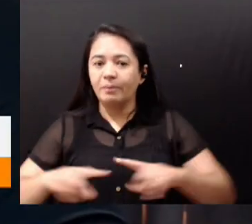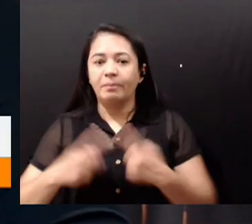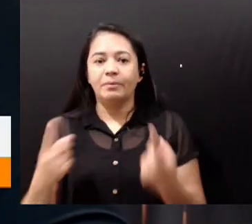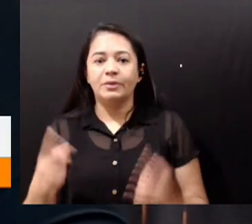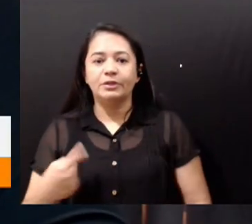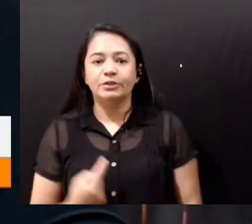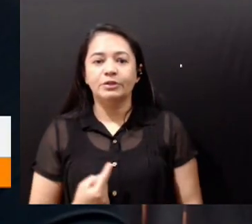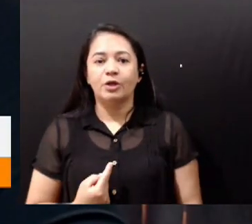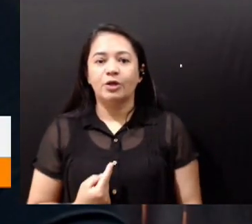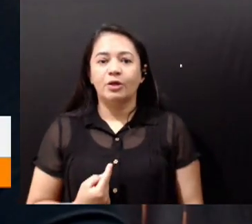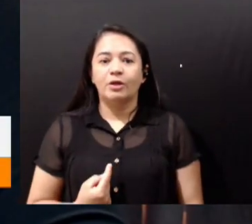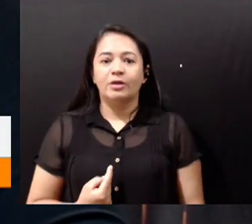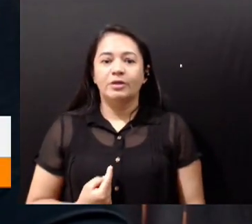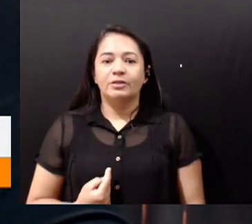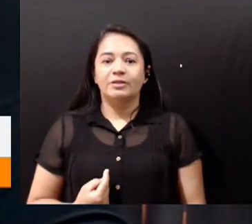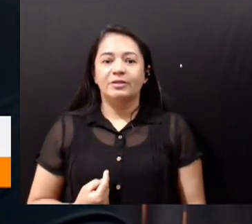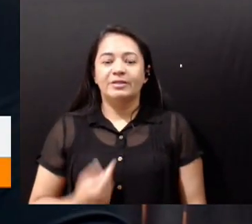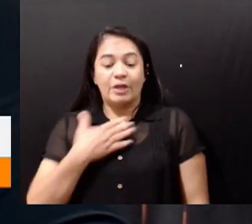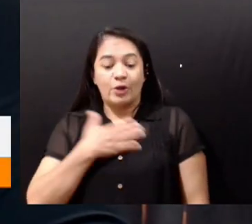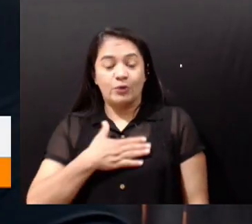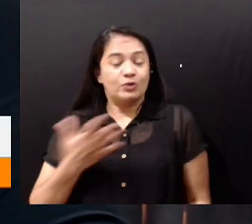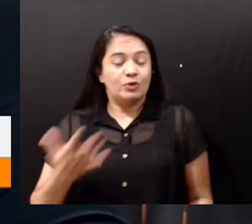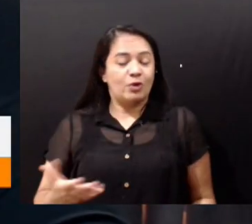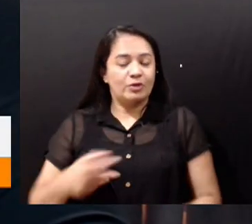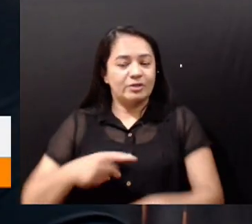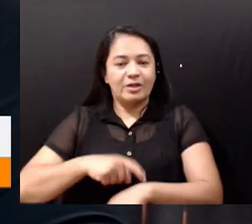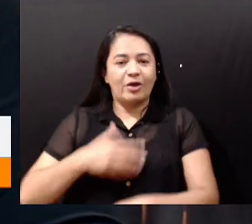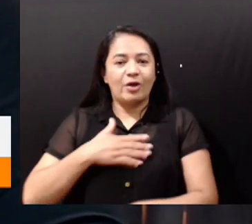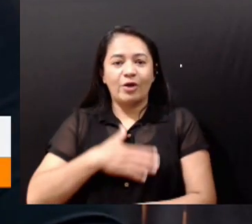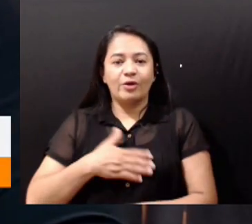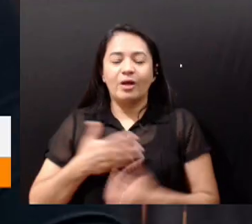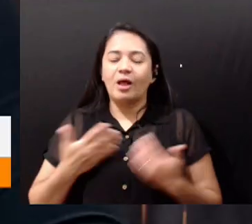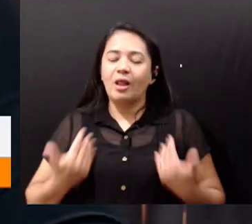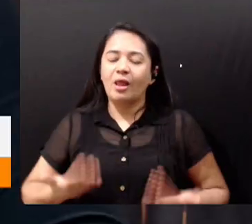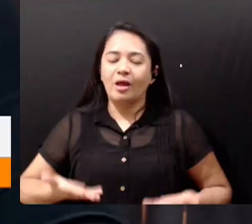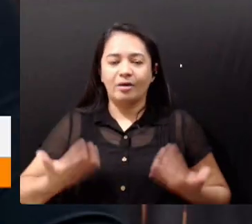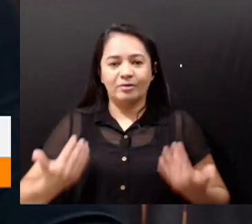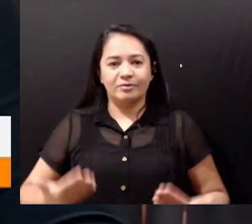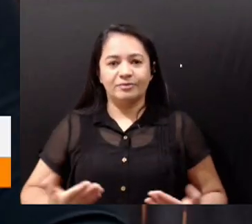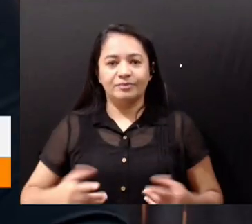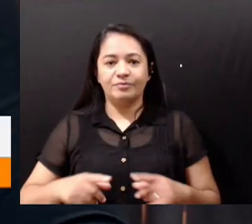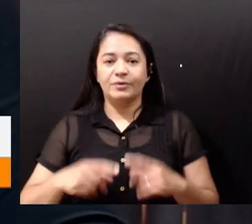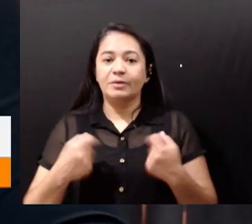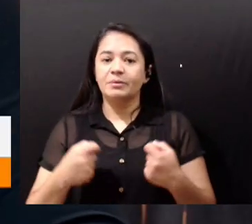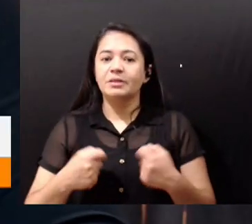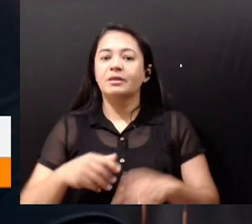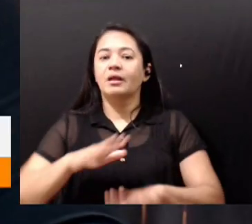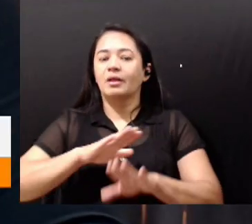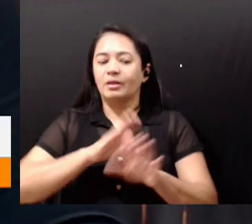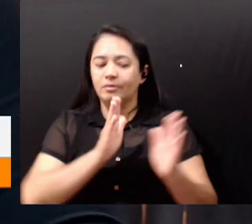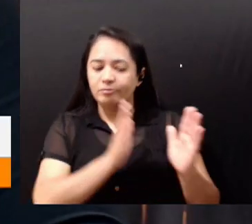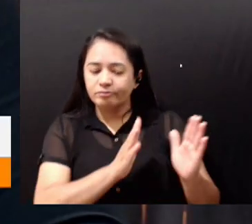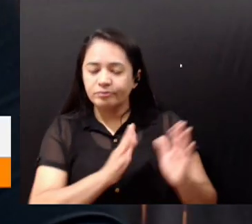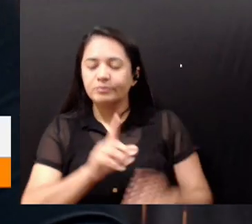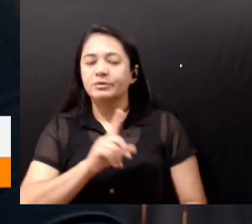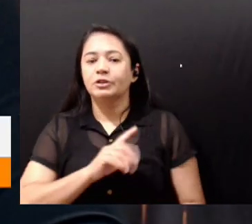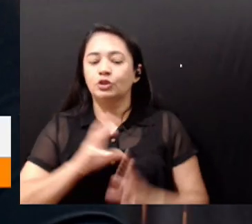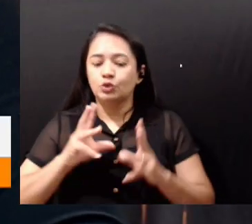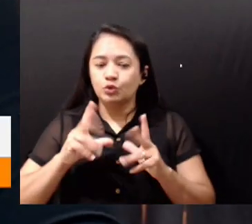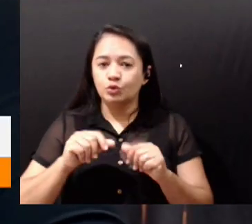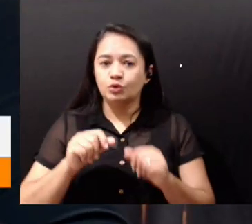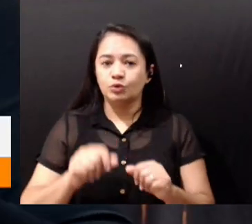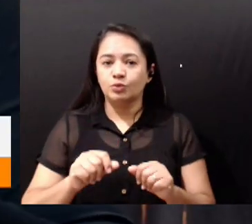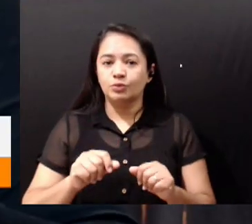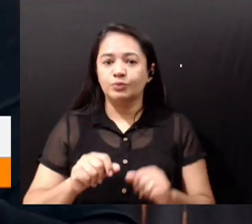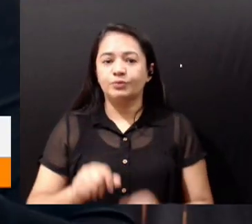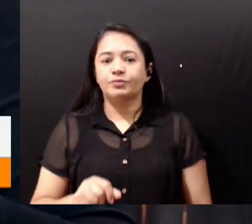aquilo, não, tá gostoso, né, tá ficando mais leve. Então tem também esse processo. Então tudo isso, quando você vai numa sessão